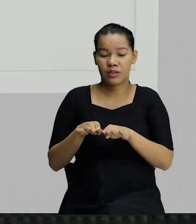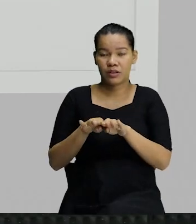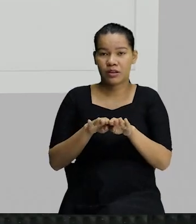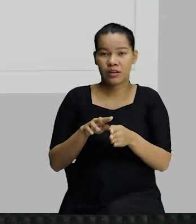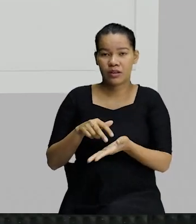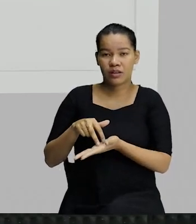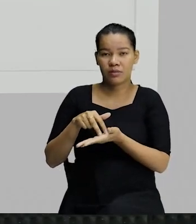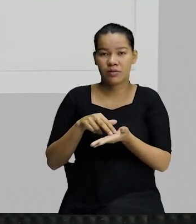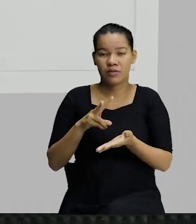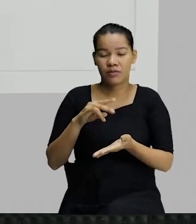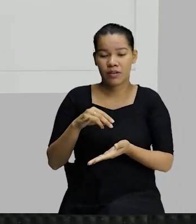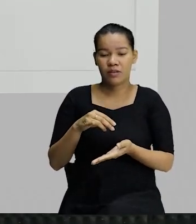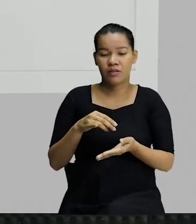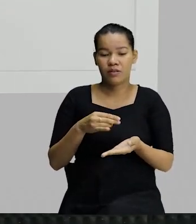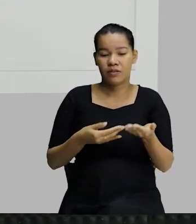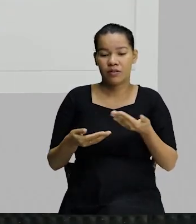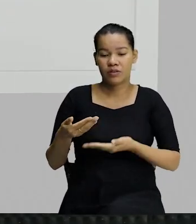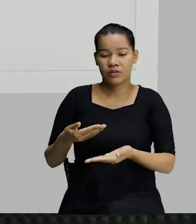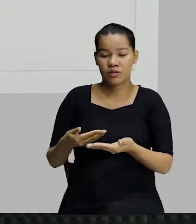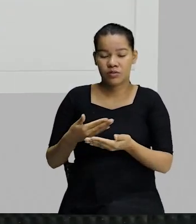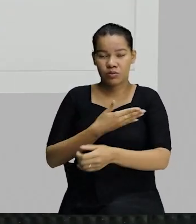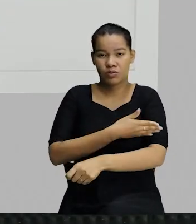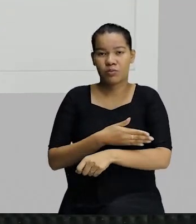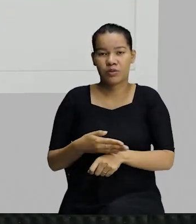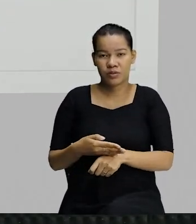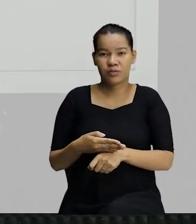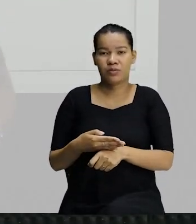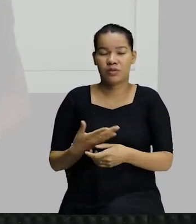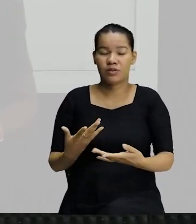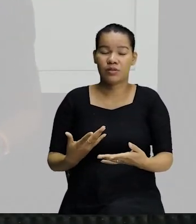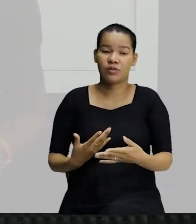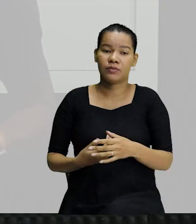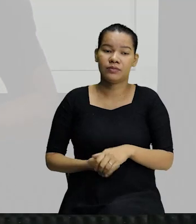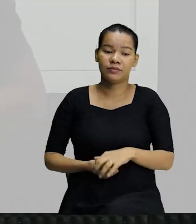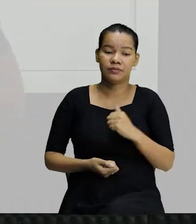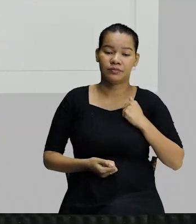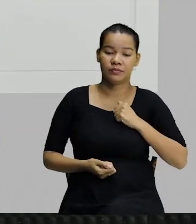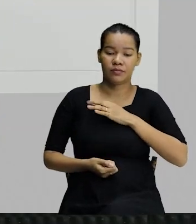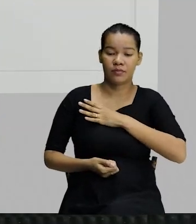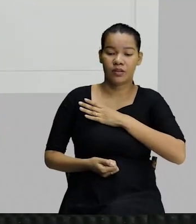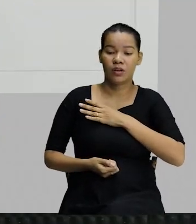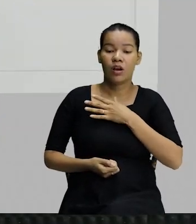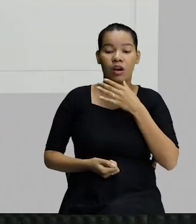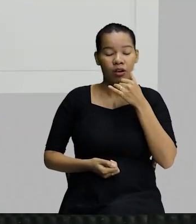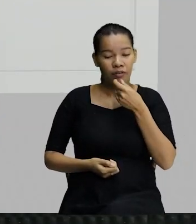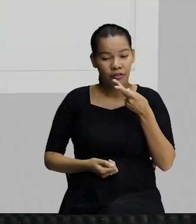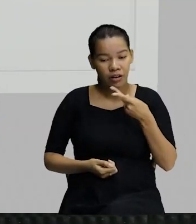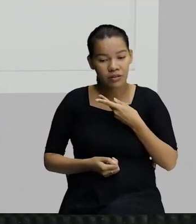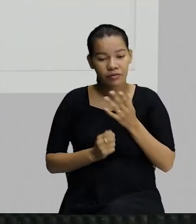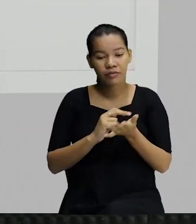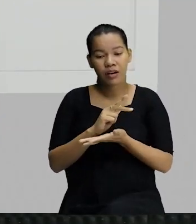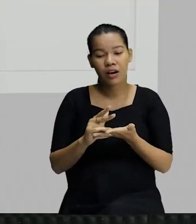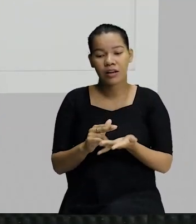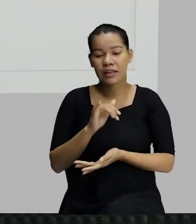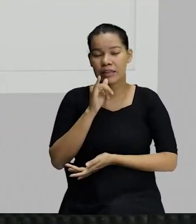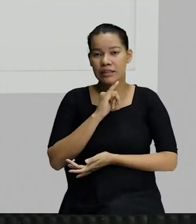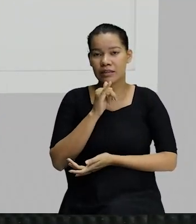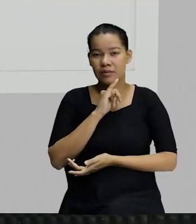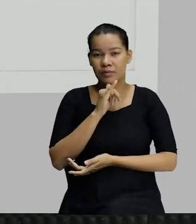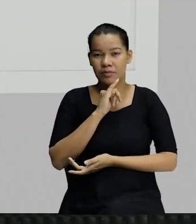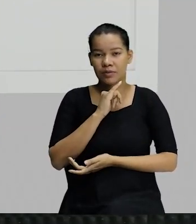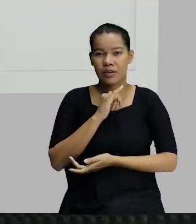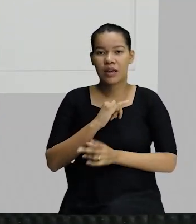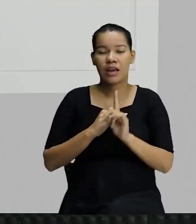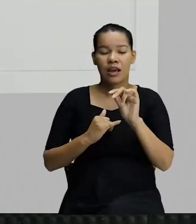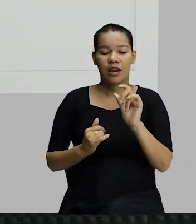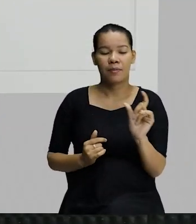ele vai favorecer ao seu comportamento. Então, Aristóteles cita vários exemplos, né? Por exemplo, o mais famoso é da palavra